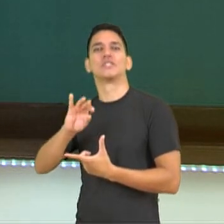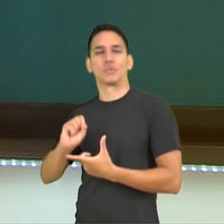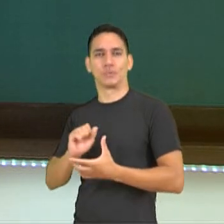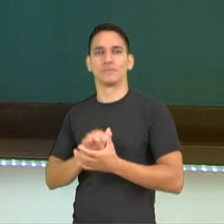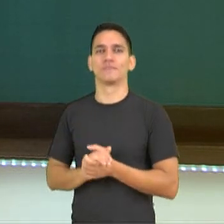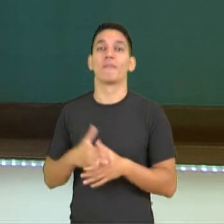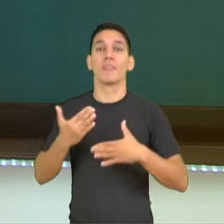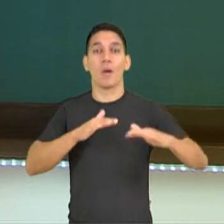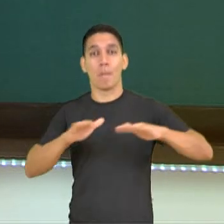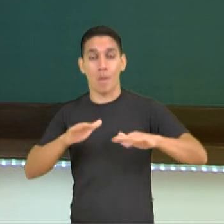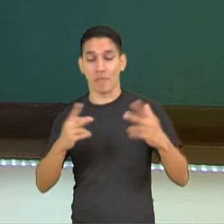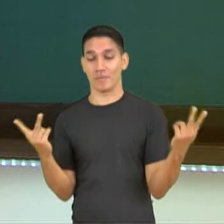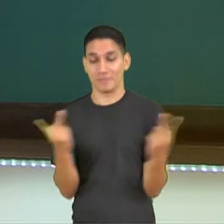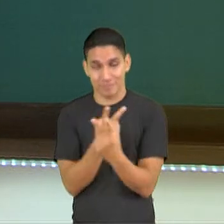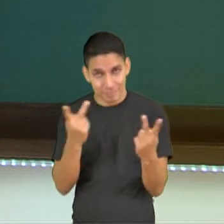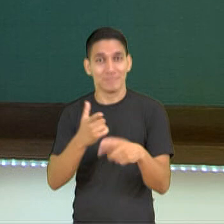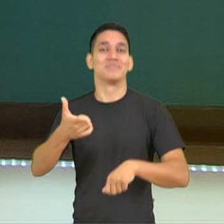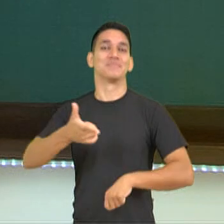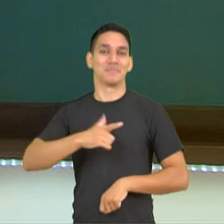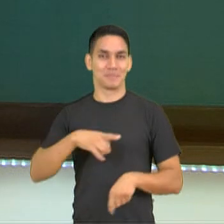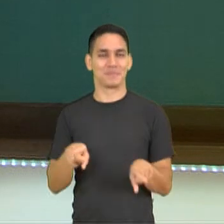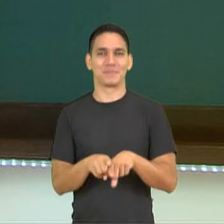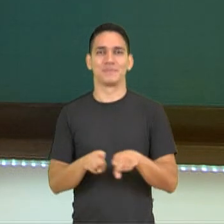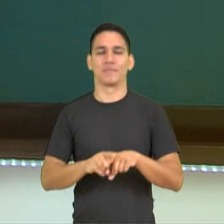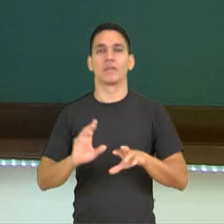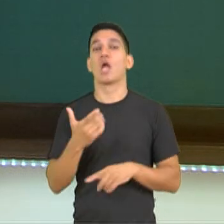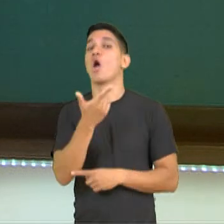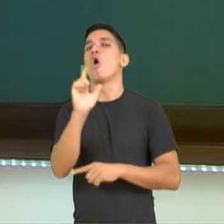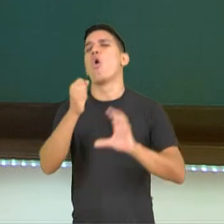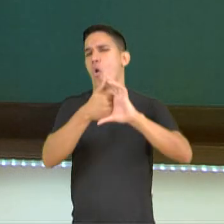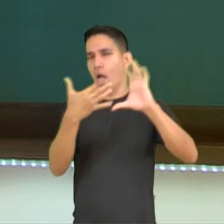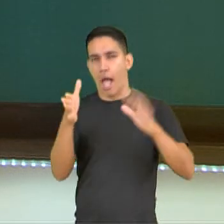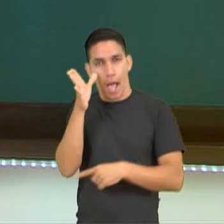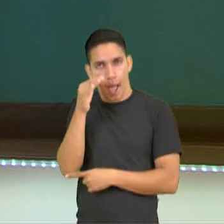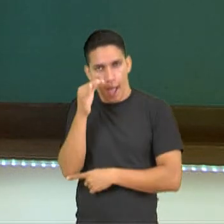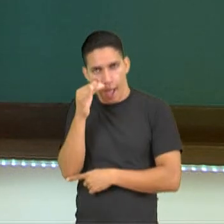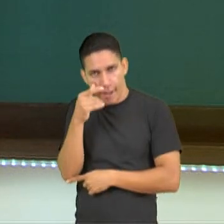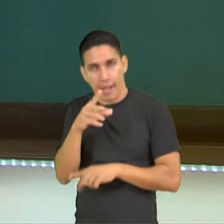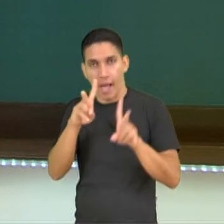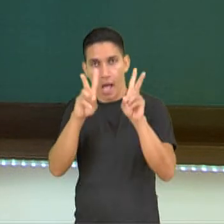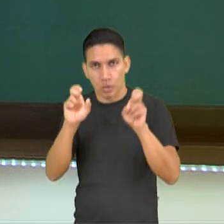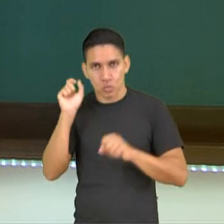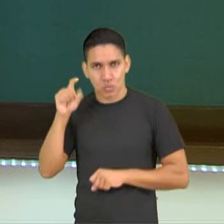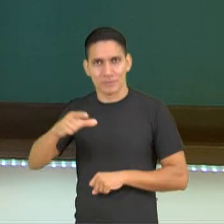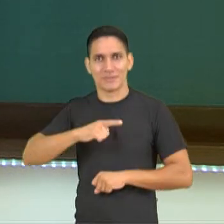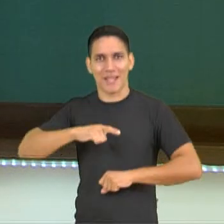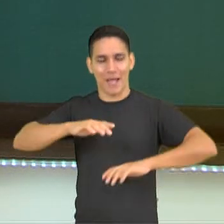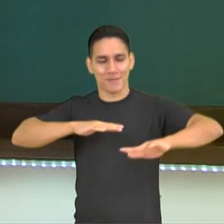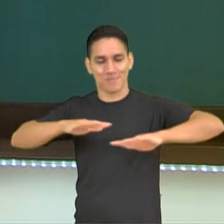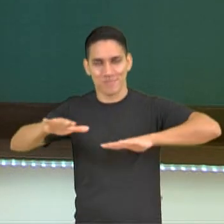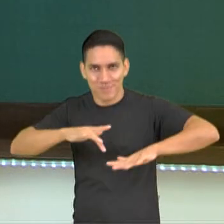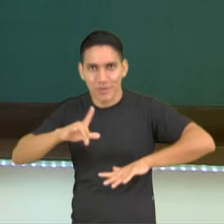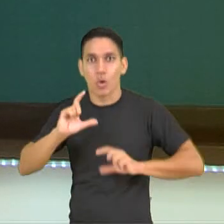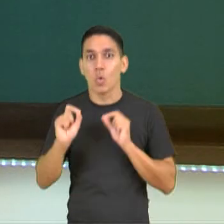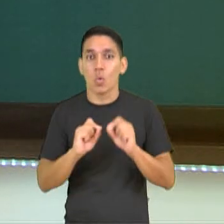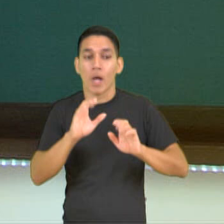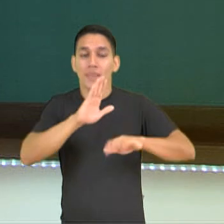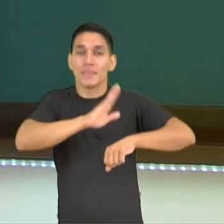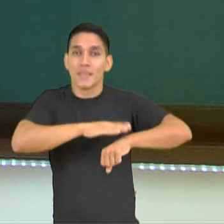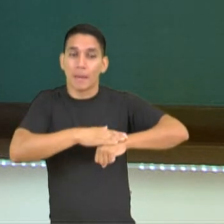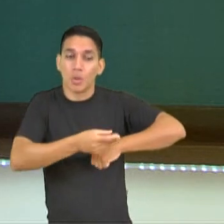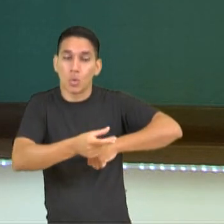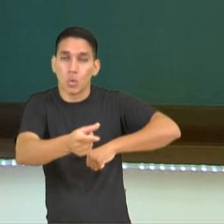verdade. E aí, vamos pensar em outra característica, uma curiosidade aí em relação aos movimentos e ao tempo que eles duram,